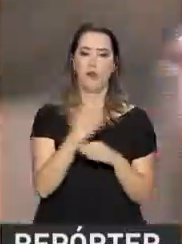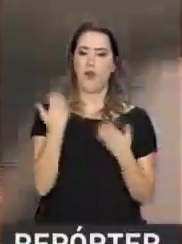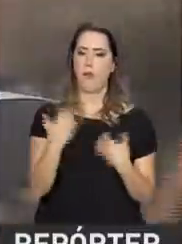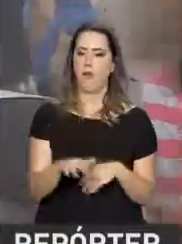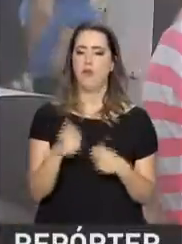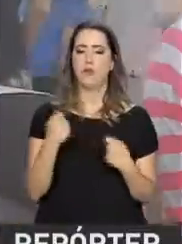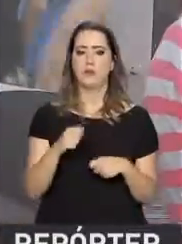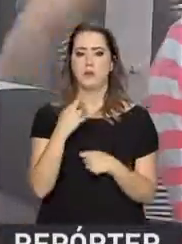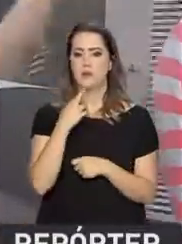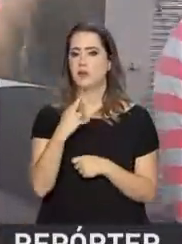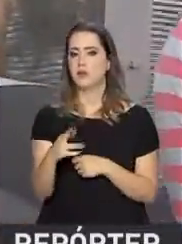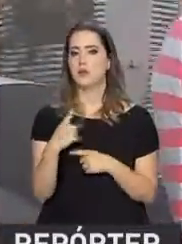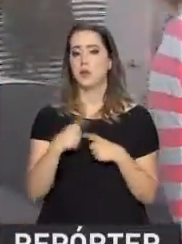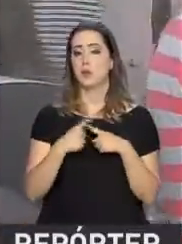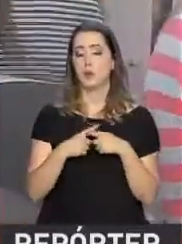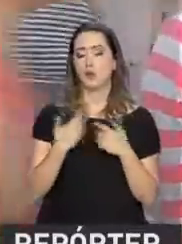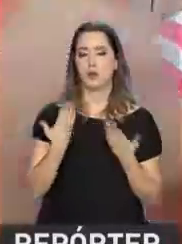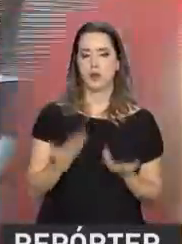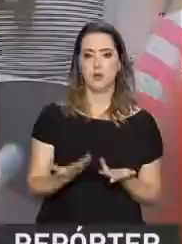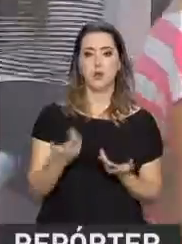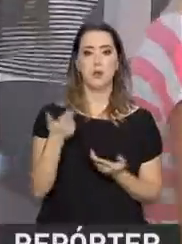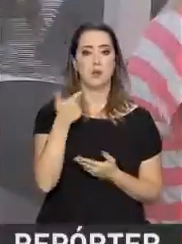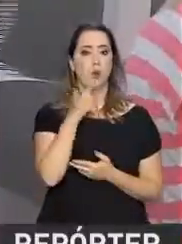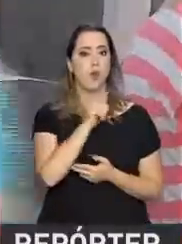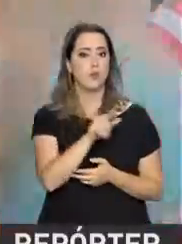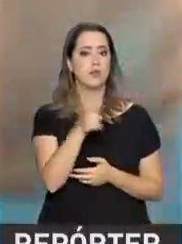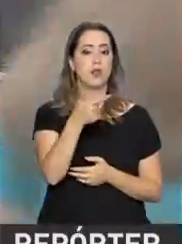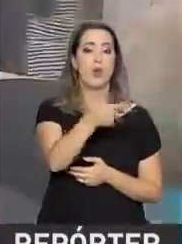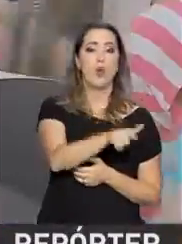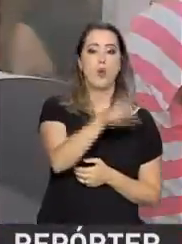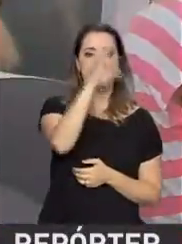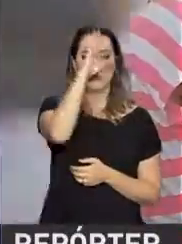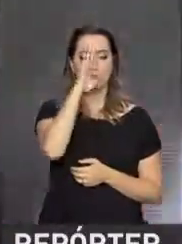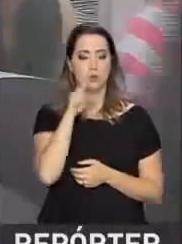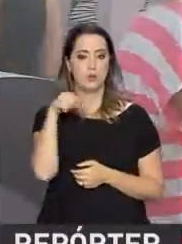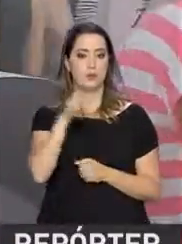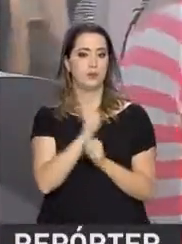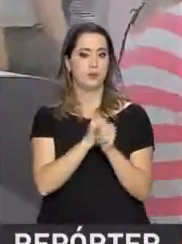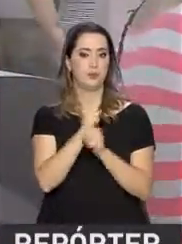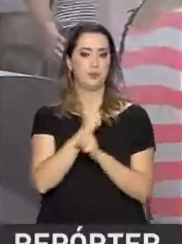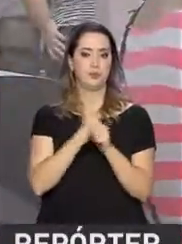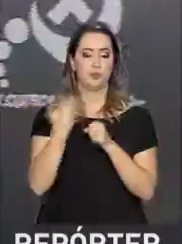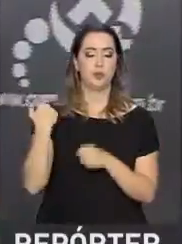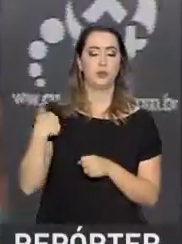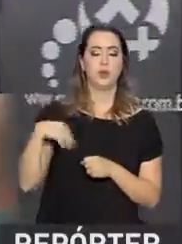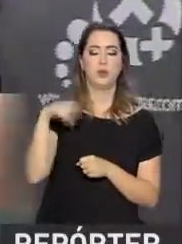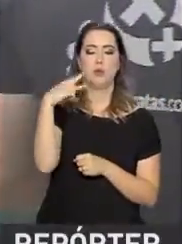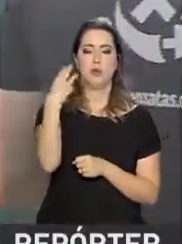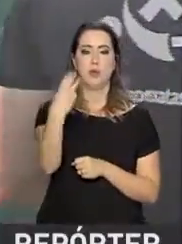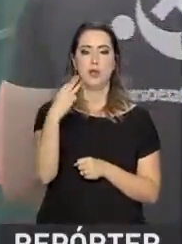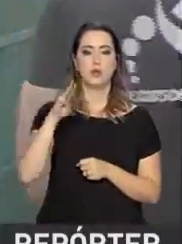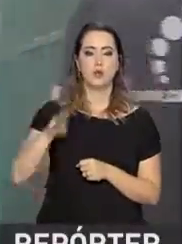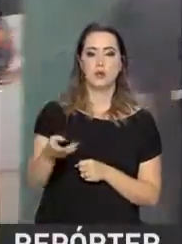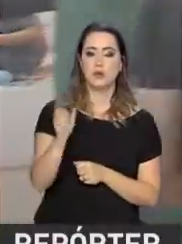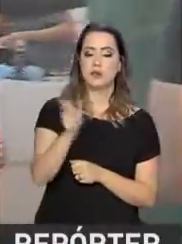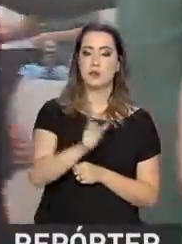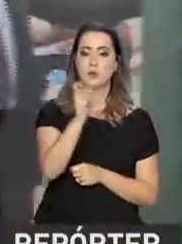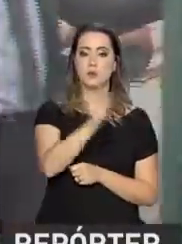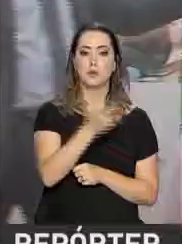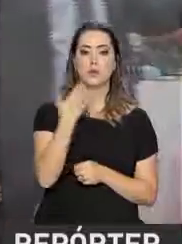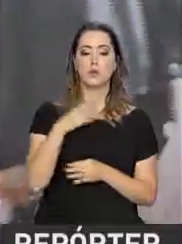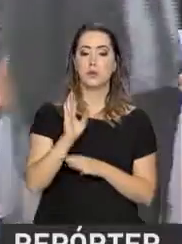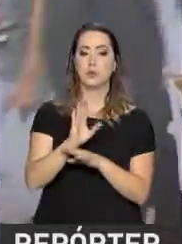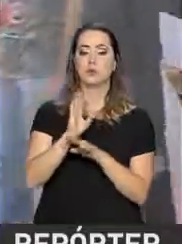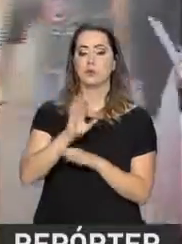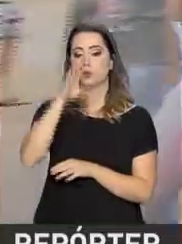tiveram que justificar a ausência para garantir o benefício novamente mais de três milhões e trezentos mil candidatos foram